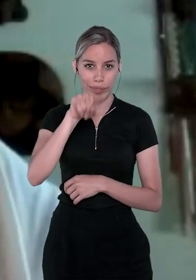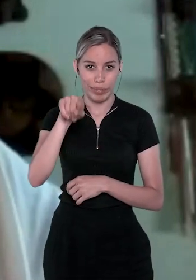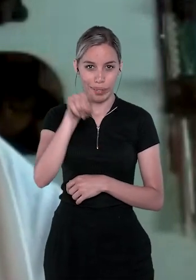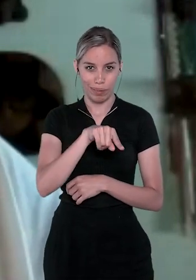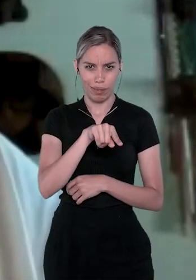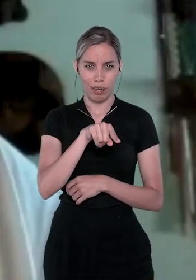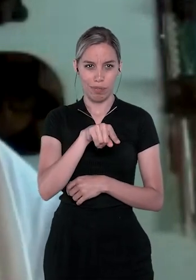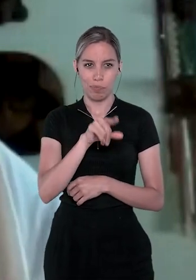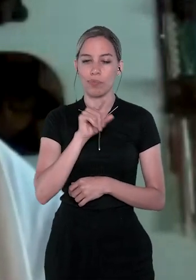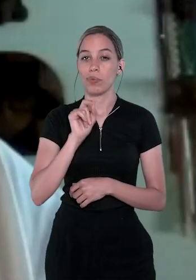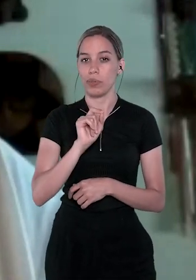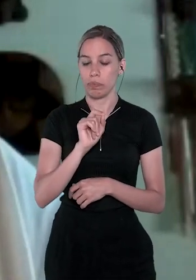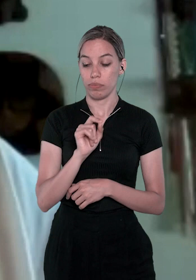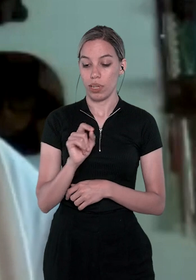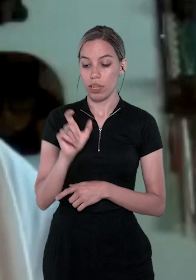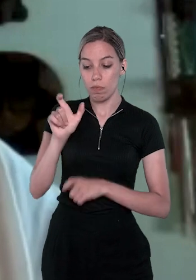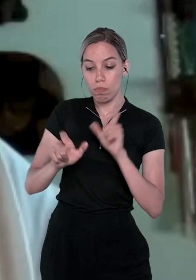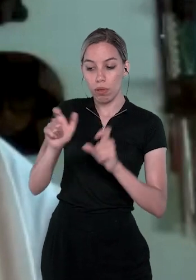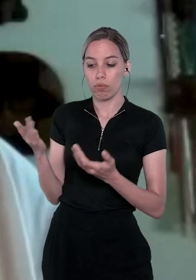um ambiente no qual os jovens vivem